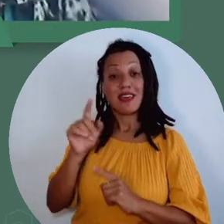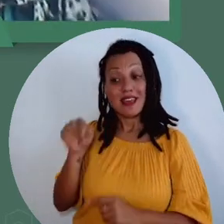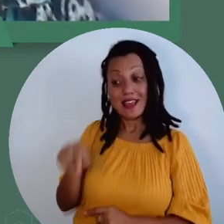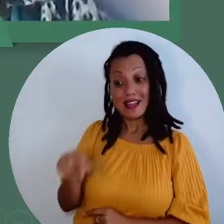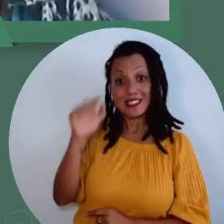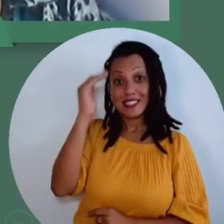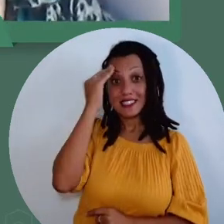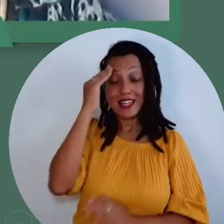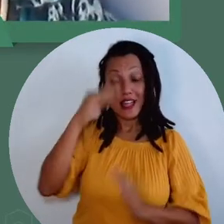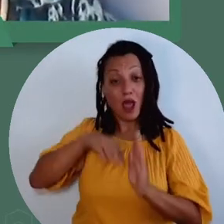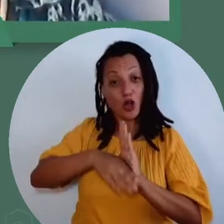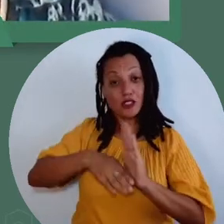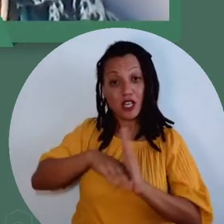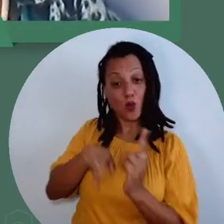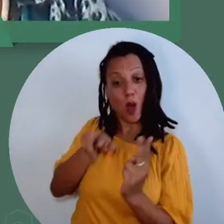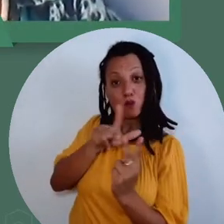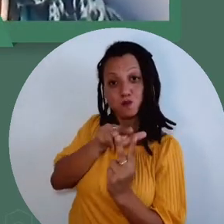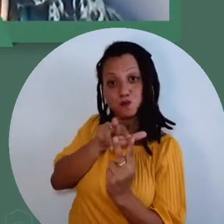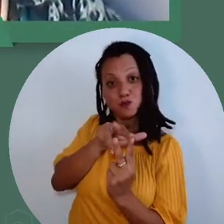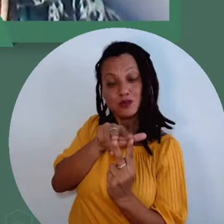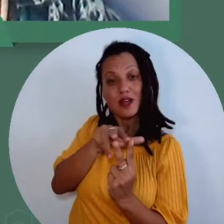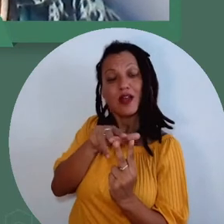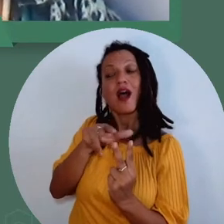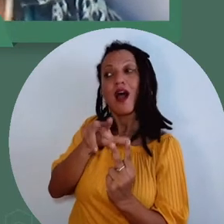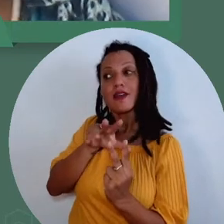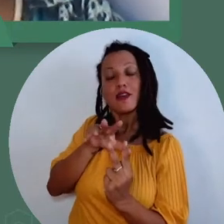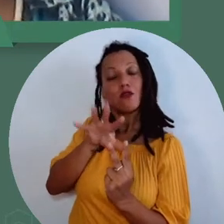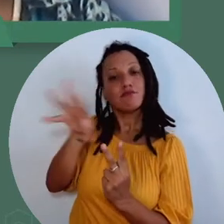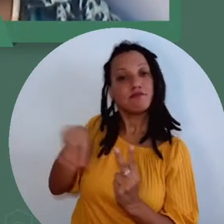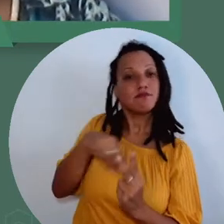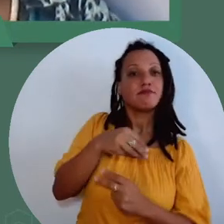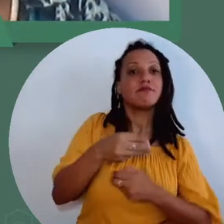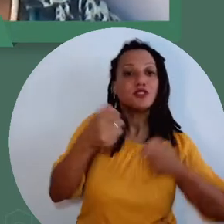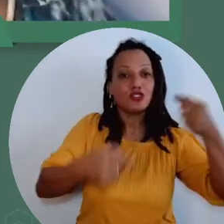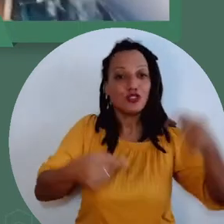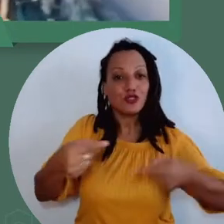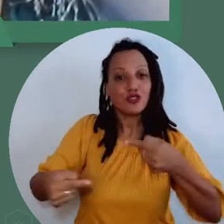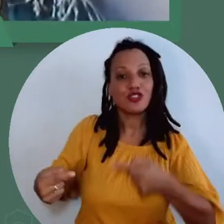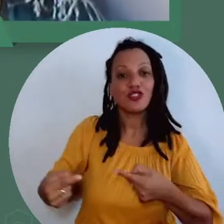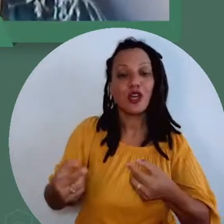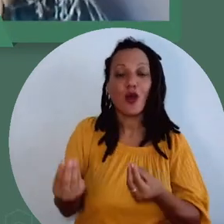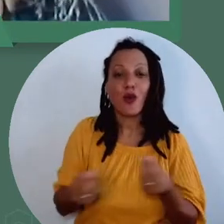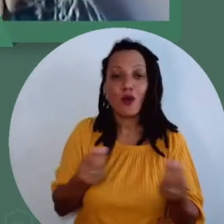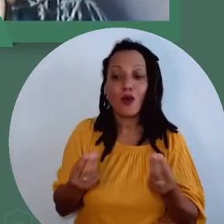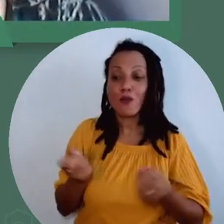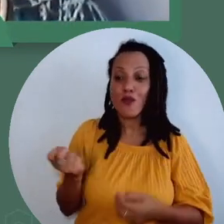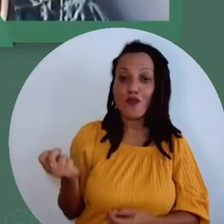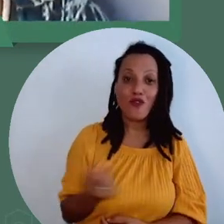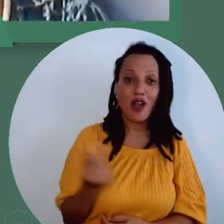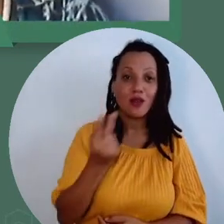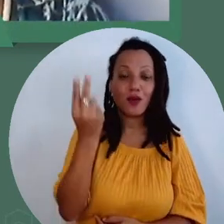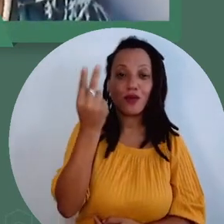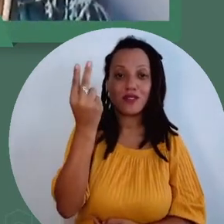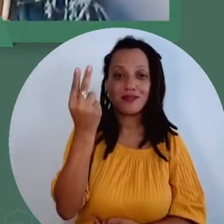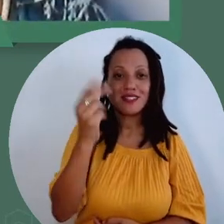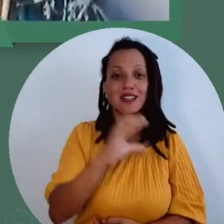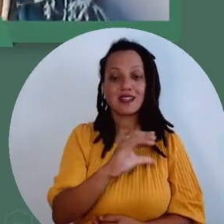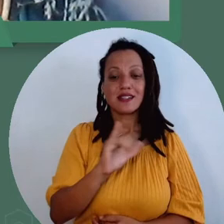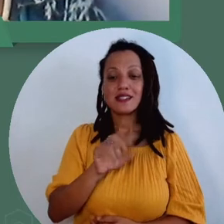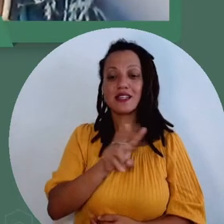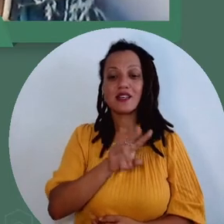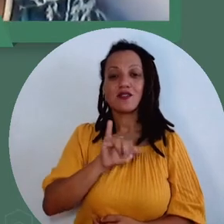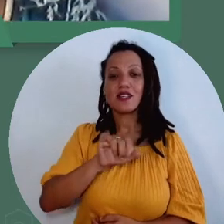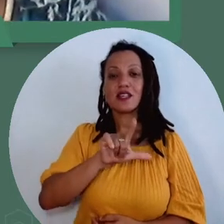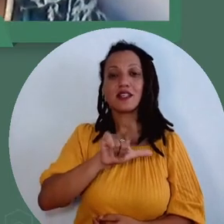compreensão conceitual, é que eu trago essa discussão sobre o valor civilizatório